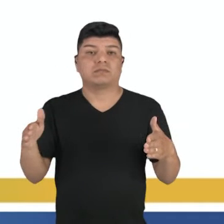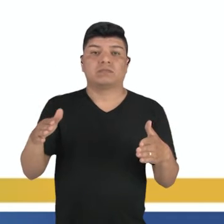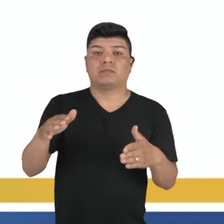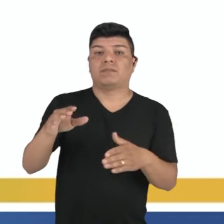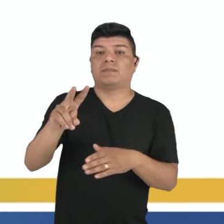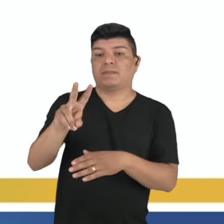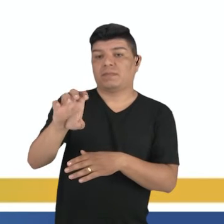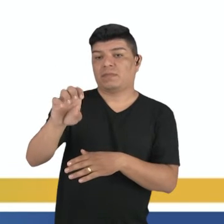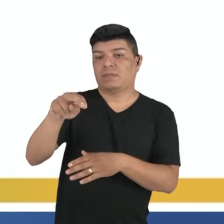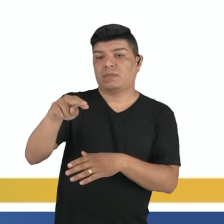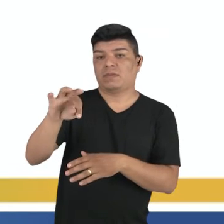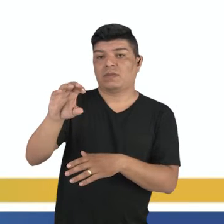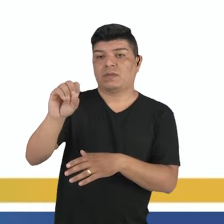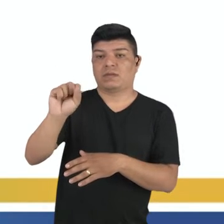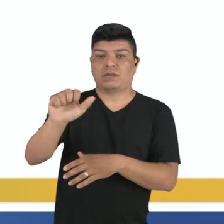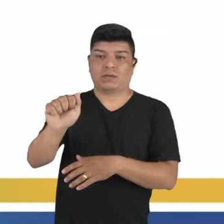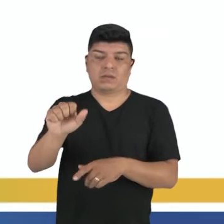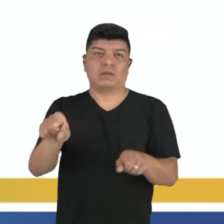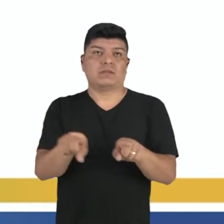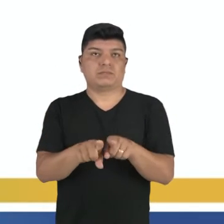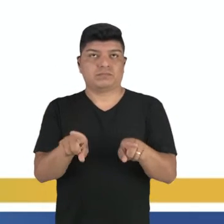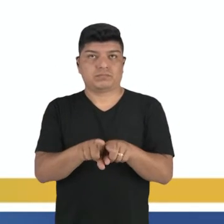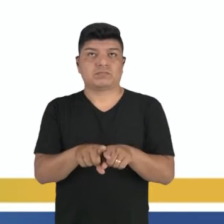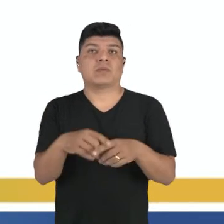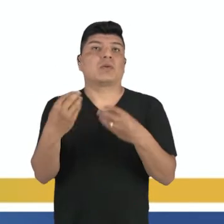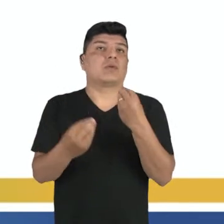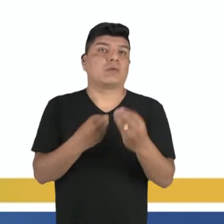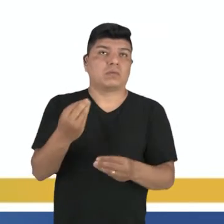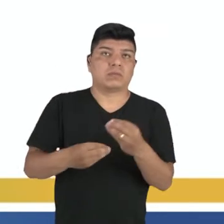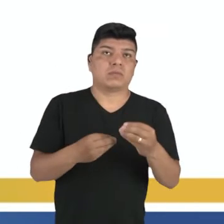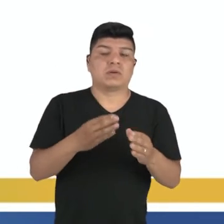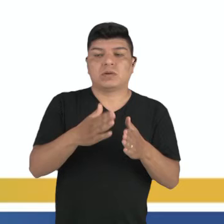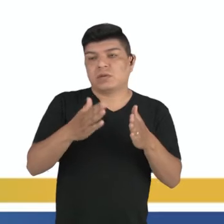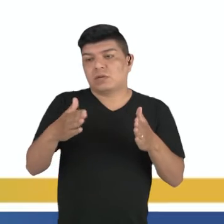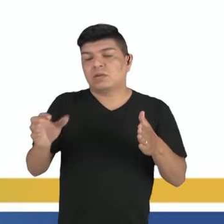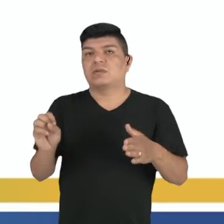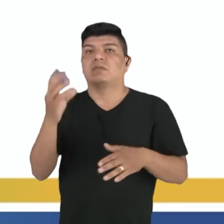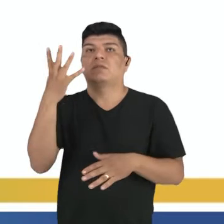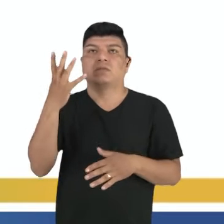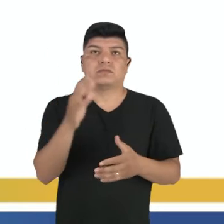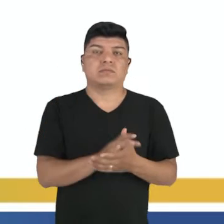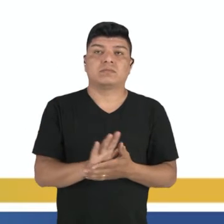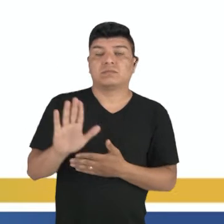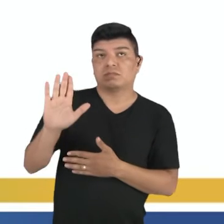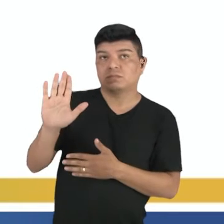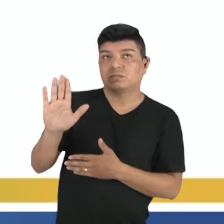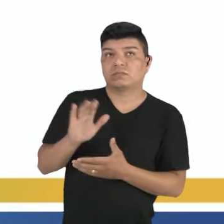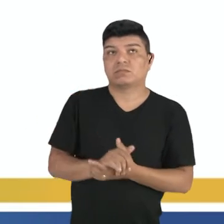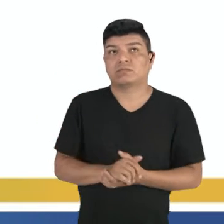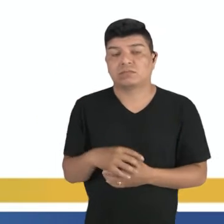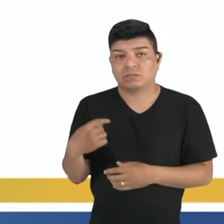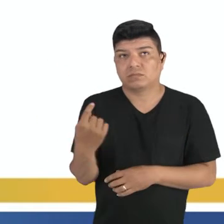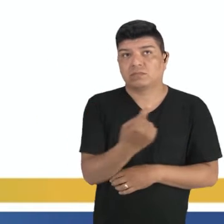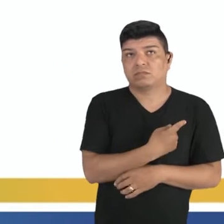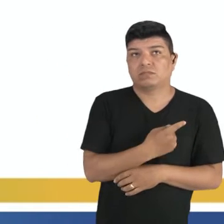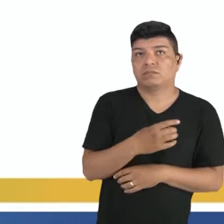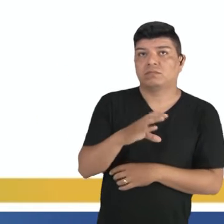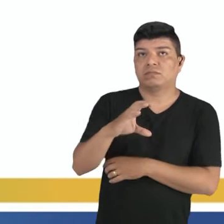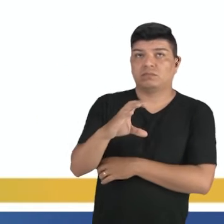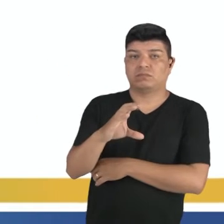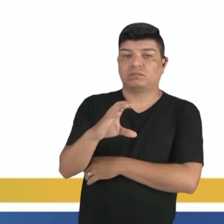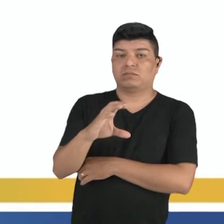das ventosas ou ciclo de Calvin benção Então como é que esse processo ocorre ele ocorre lá nos nossos